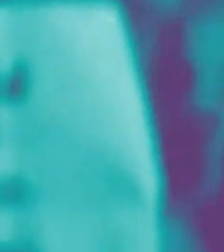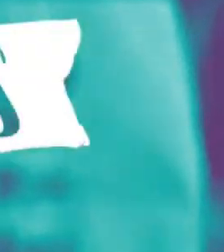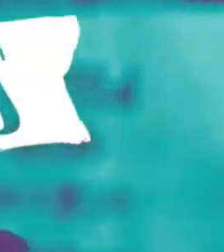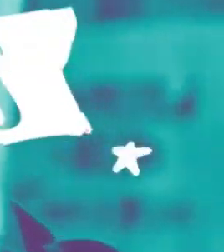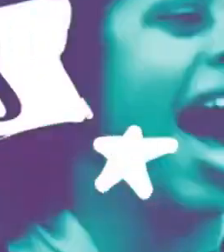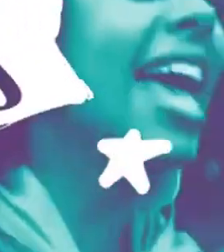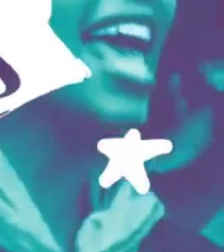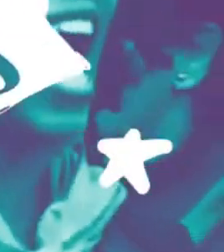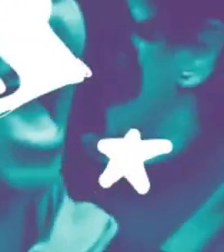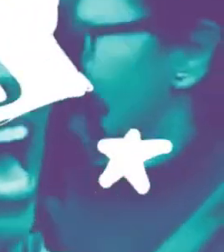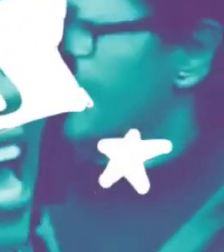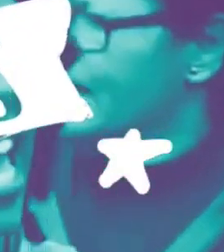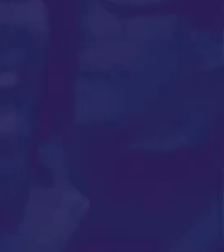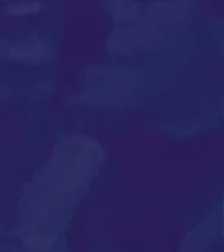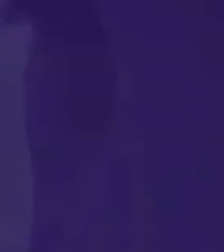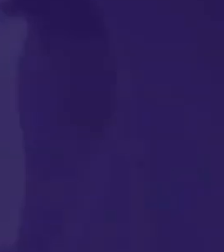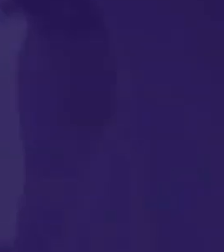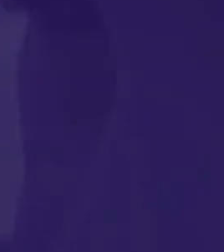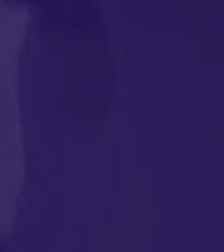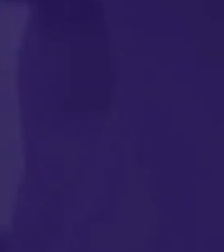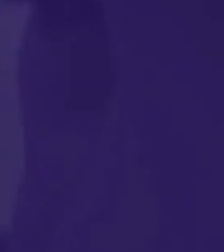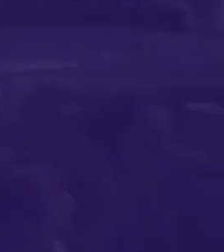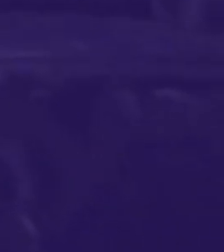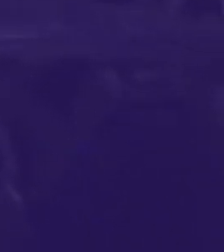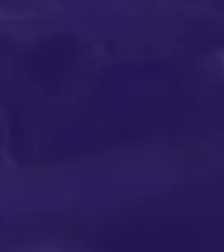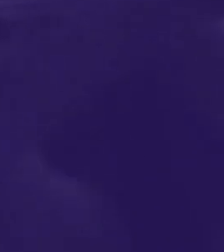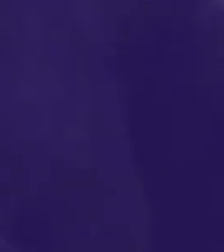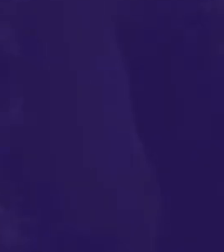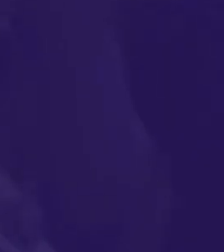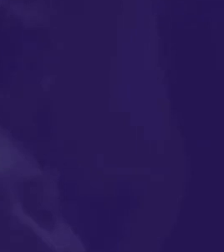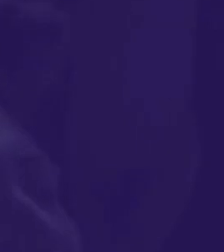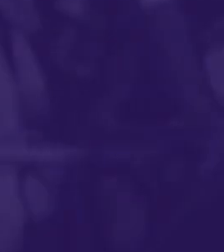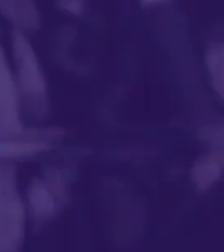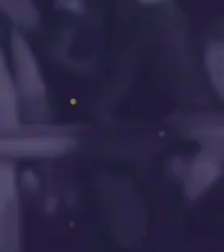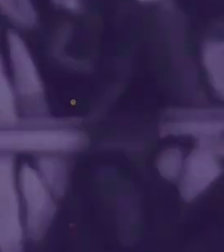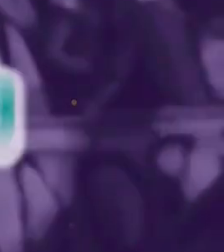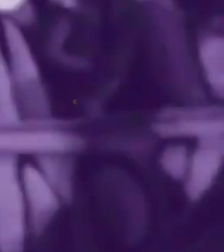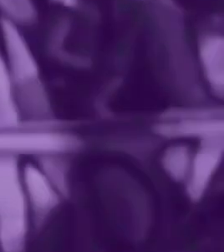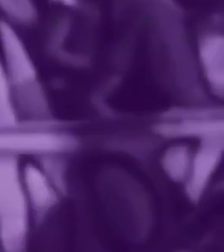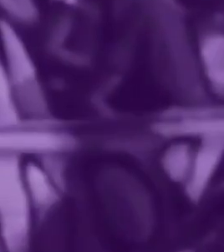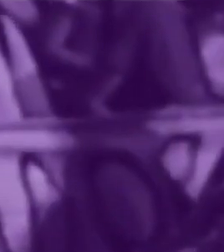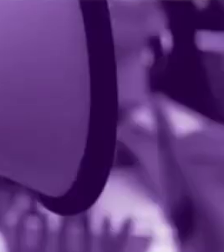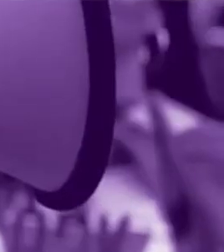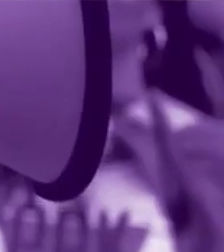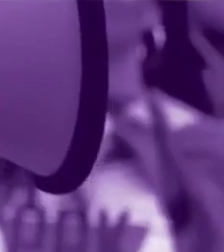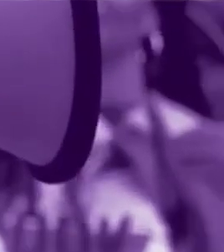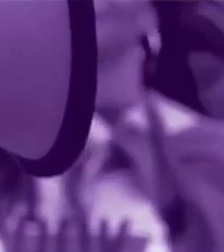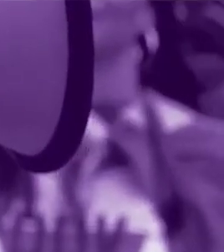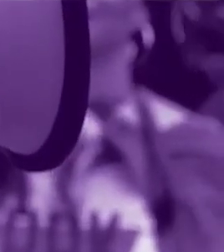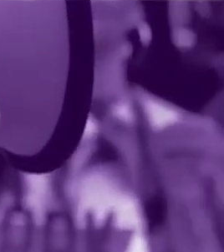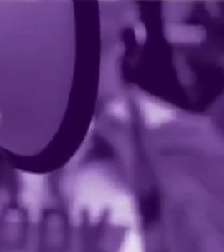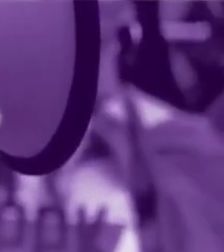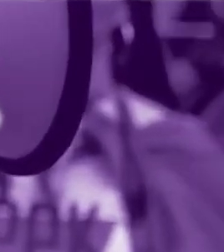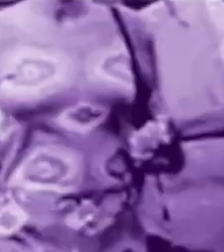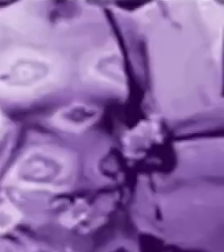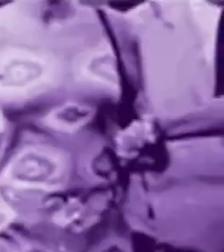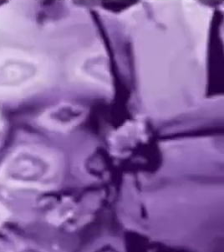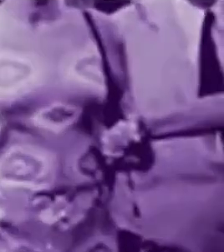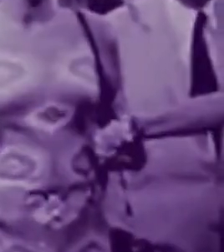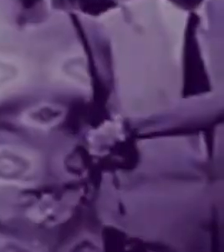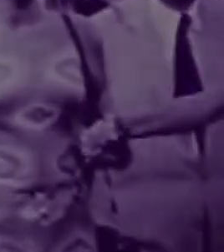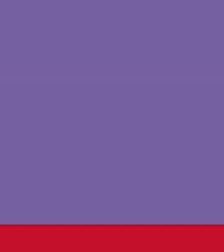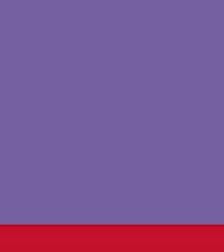Eu sou uma delas, são elas por elas, ocupando os espaços